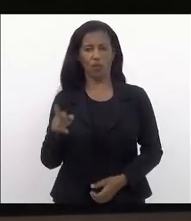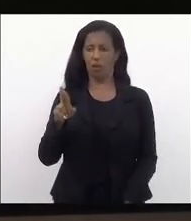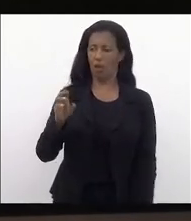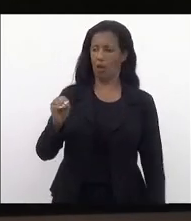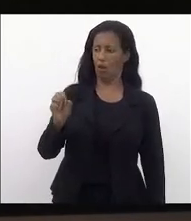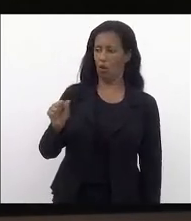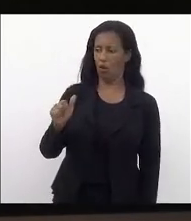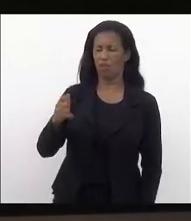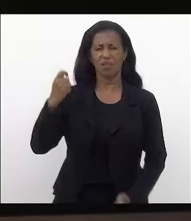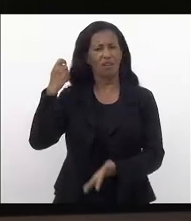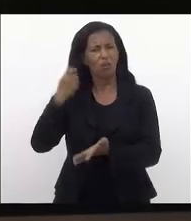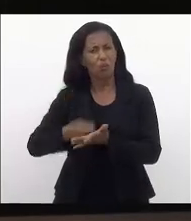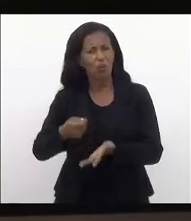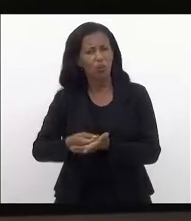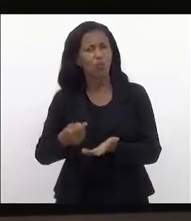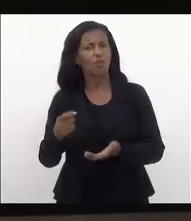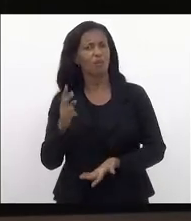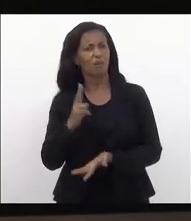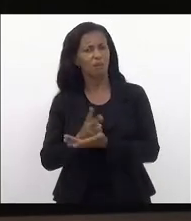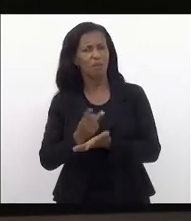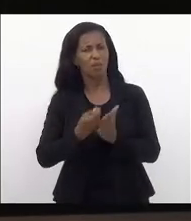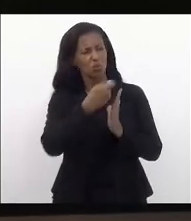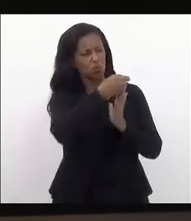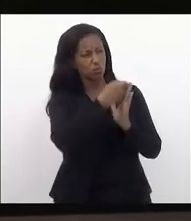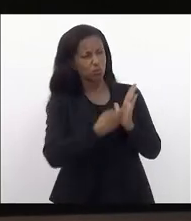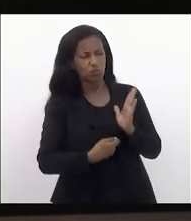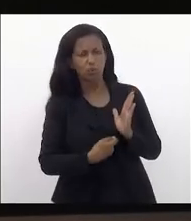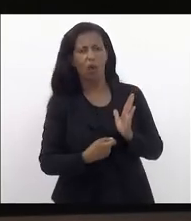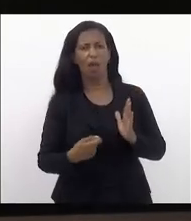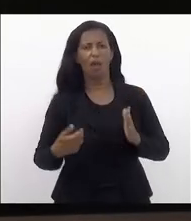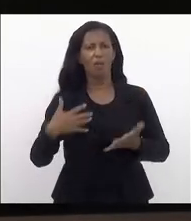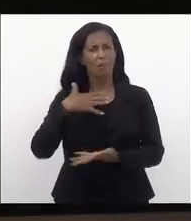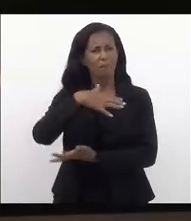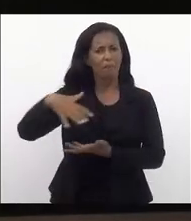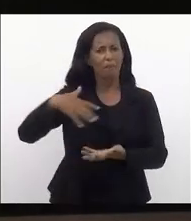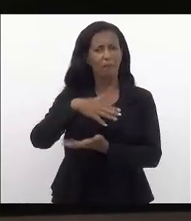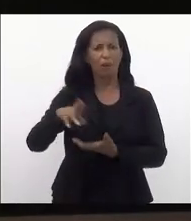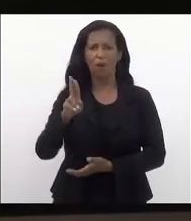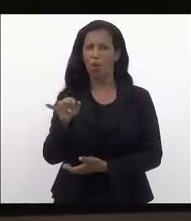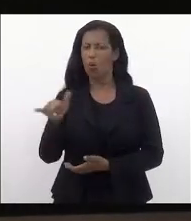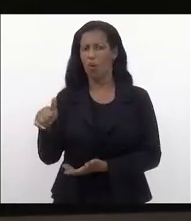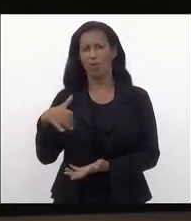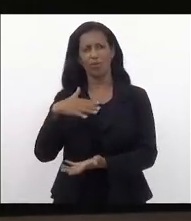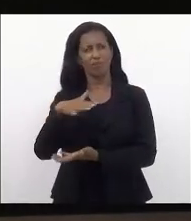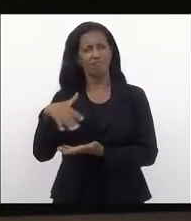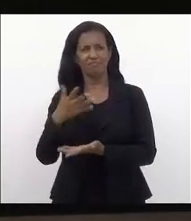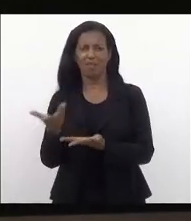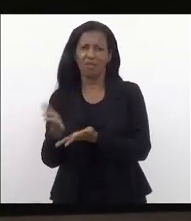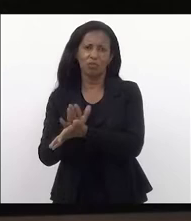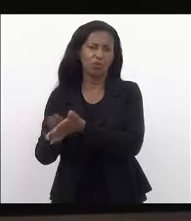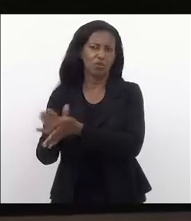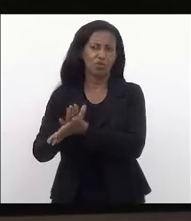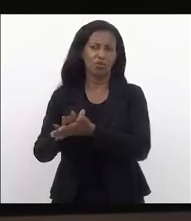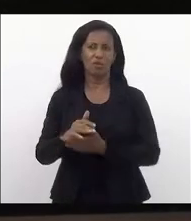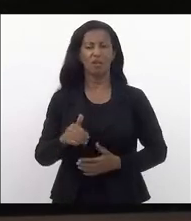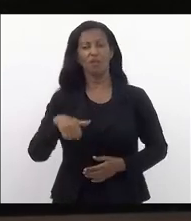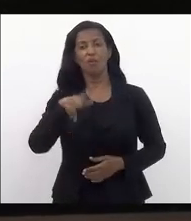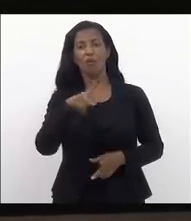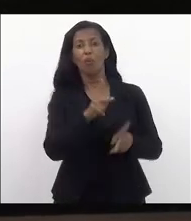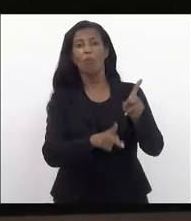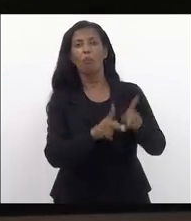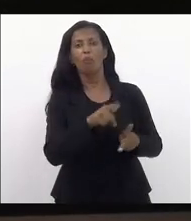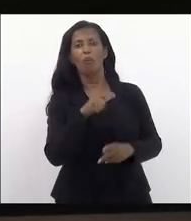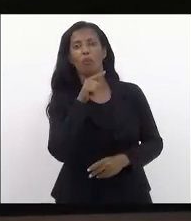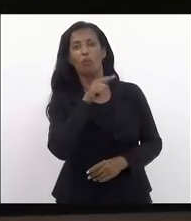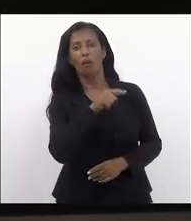luta mesmo da população abastinada manifestação esse pessoal da UESO não participou disso não quem participou foi o povo da Zona